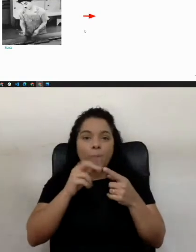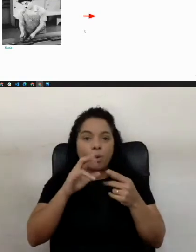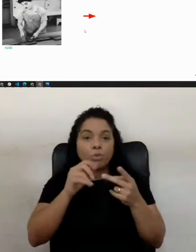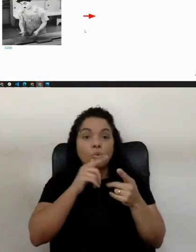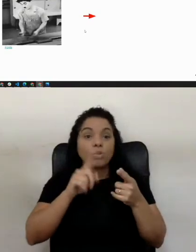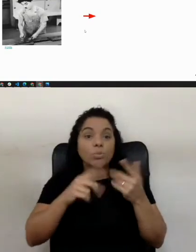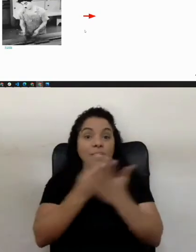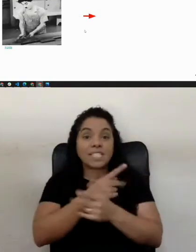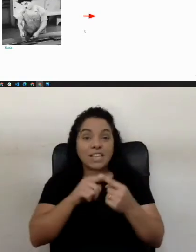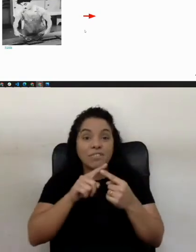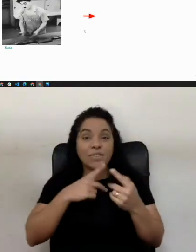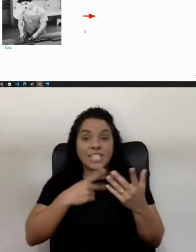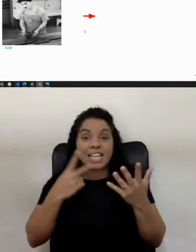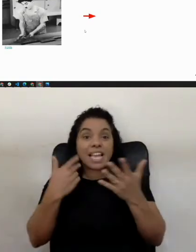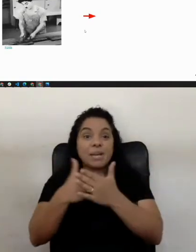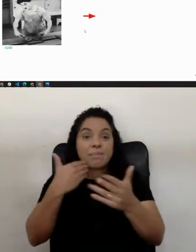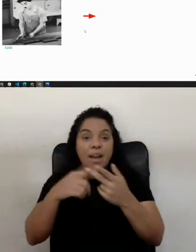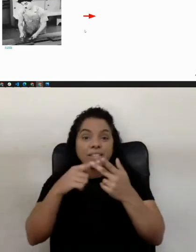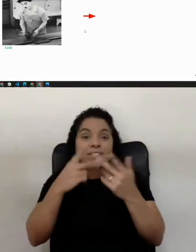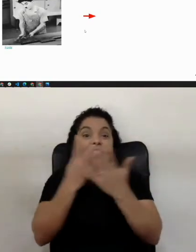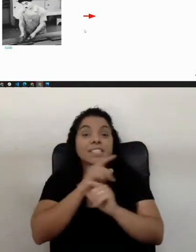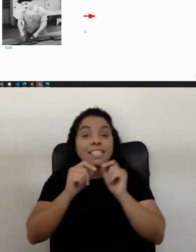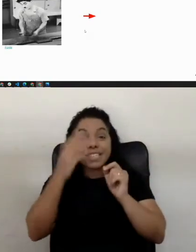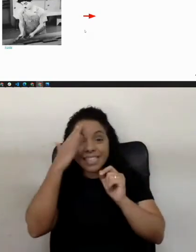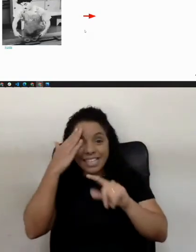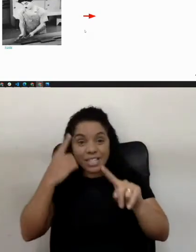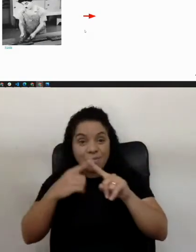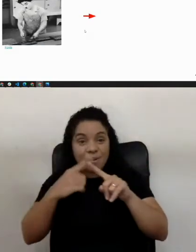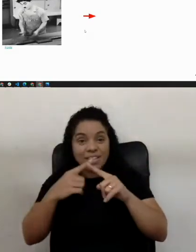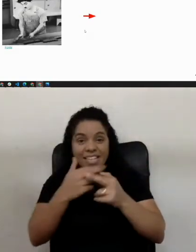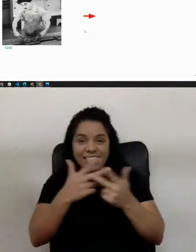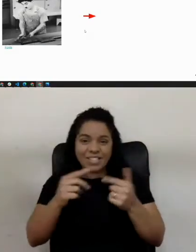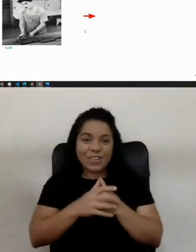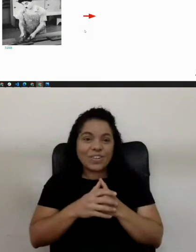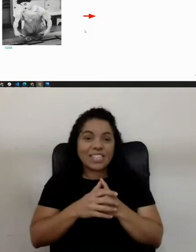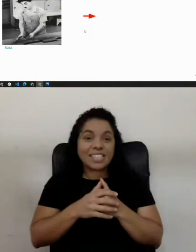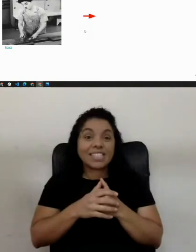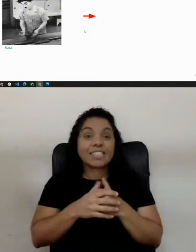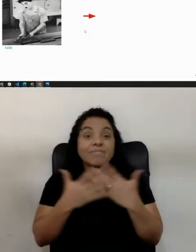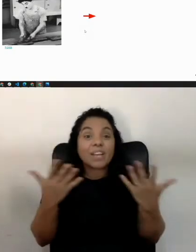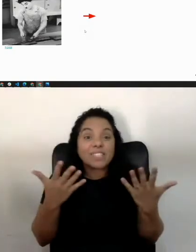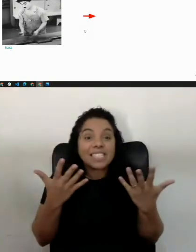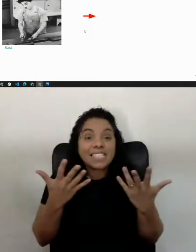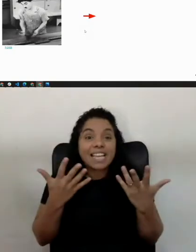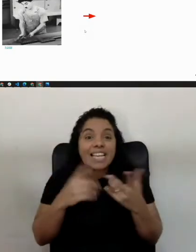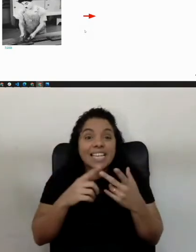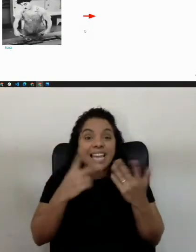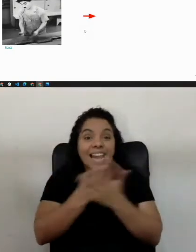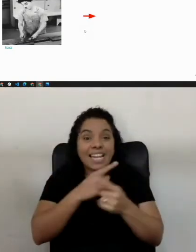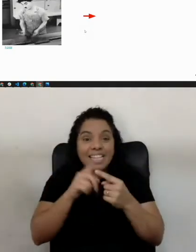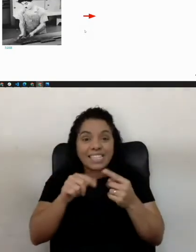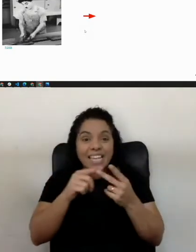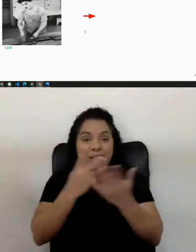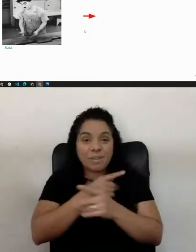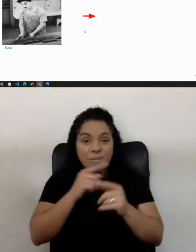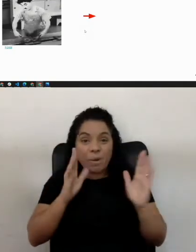possíveis impactos, entendendo os porquês daquelas coisas. Então, assim, ele ali naquele momento,